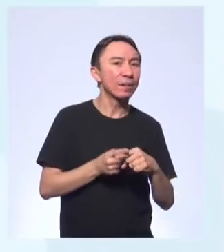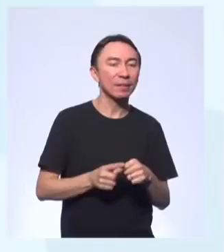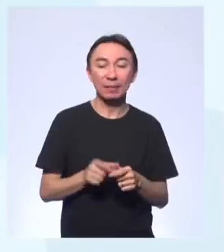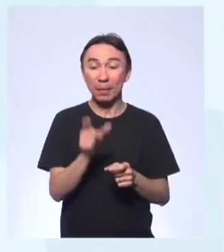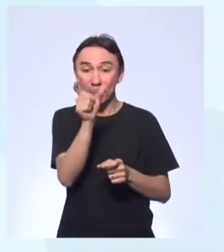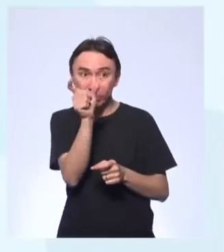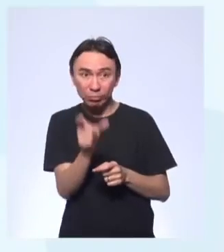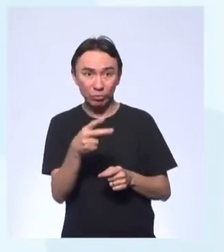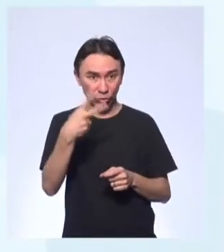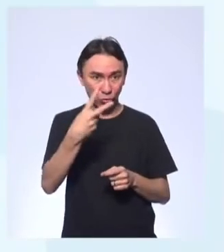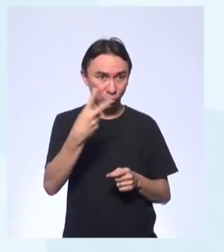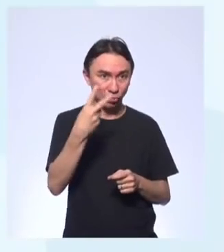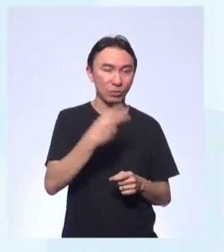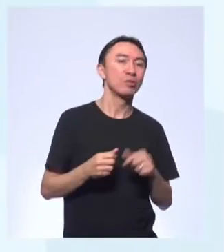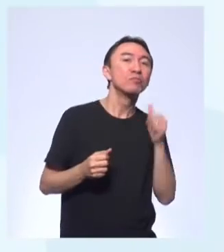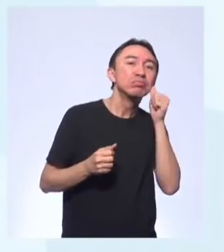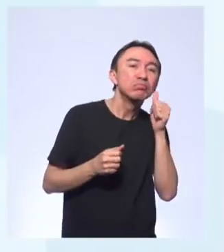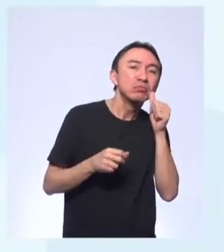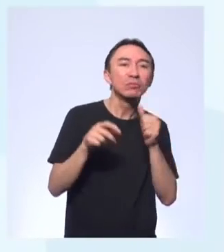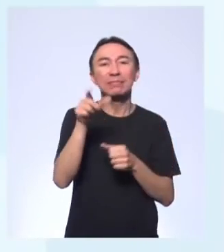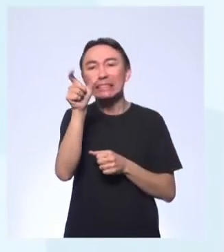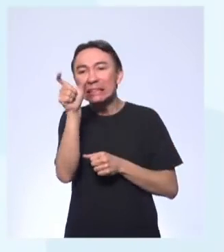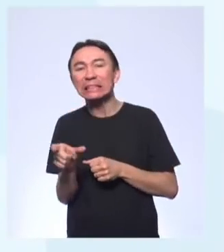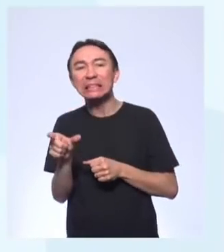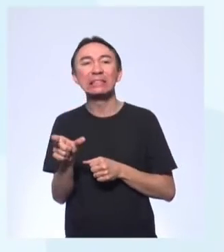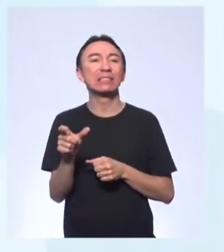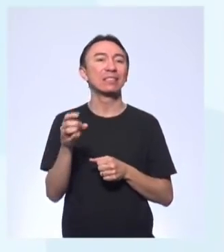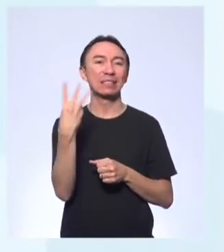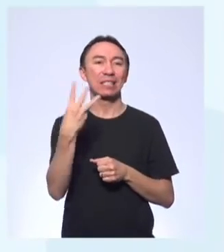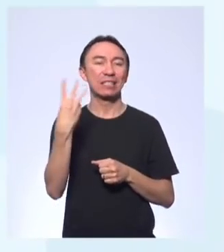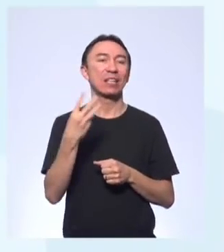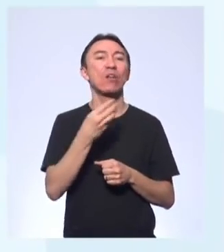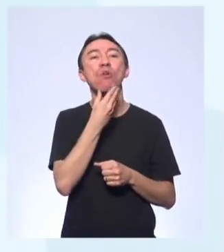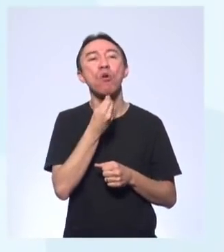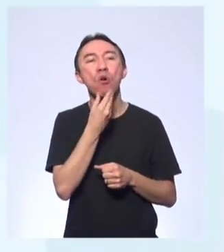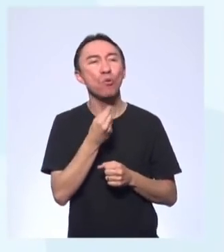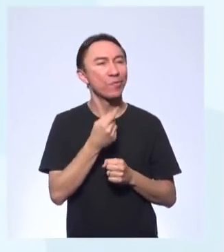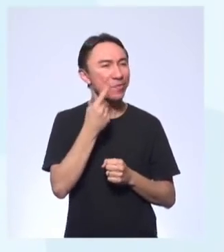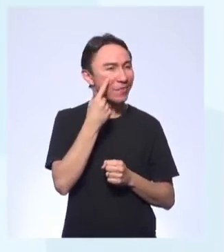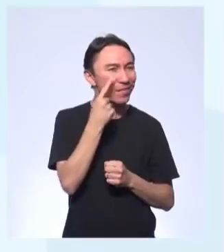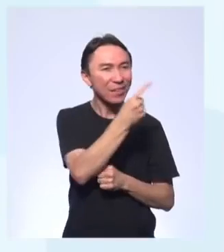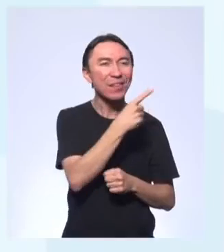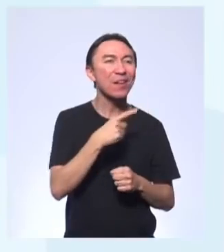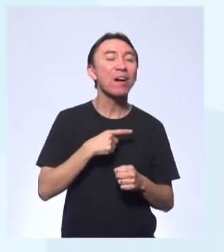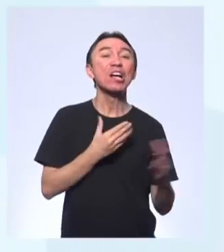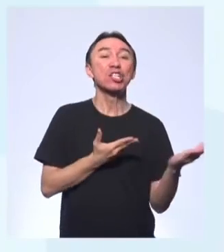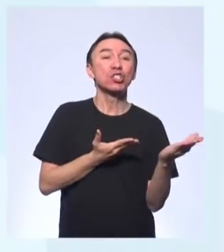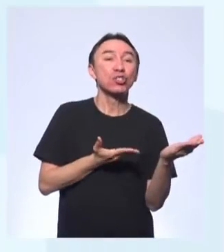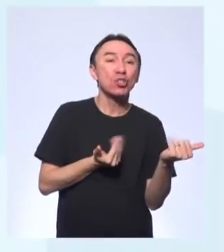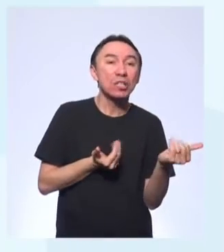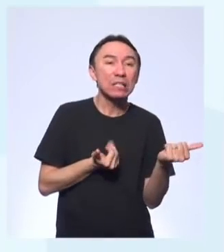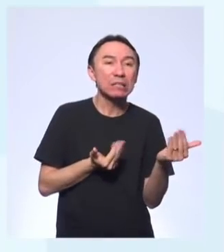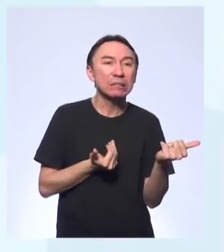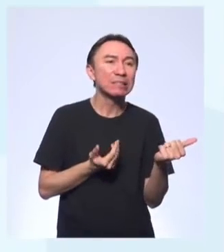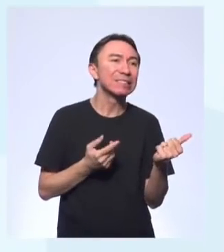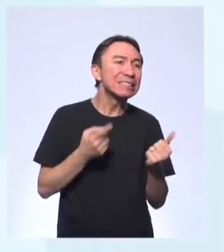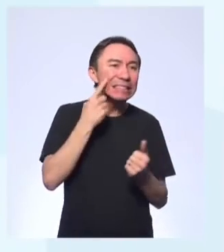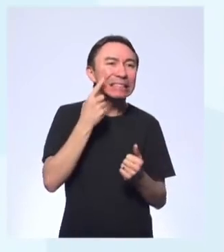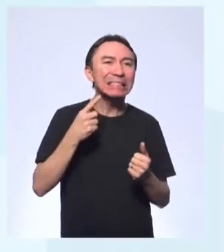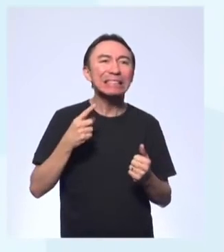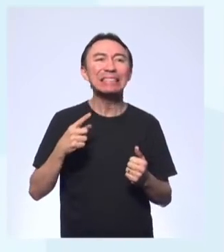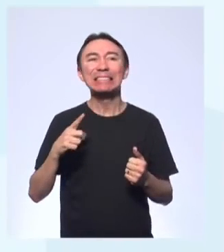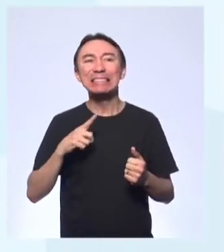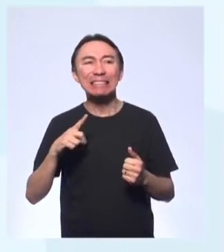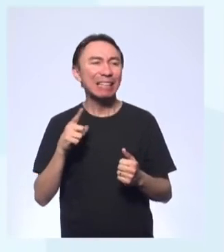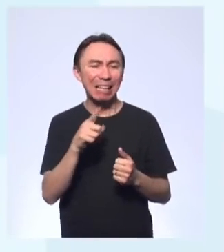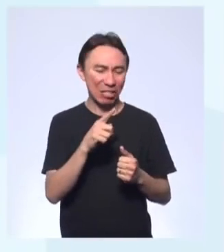e masculino. Olha isso, as principais causas de morte, quando a gente fala de adolescentes, elas não estão ligadas